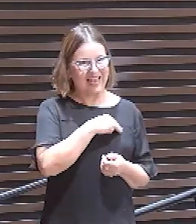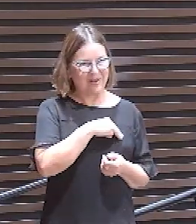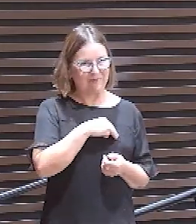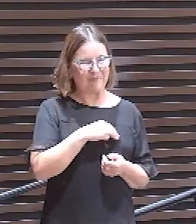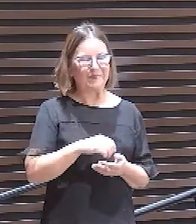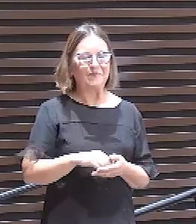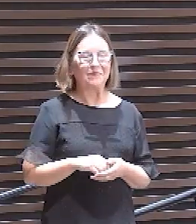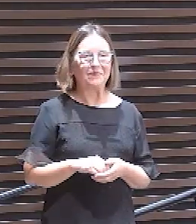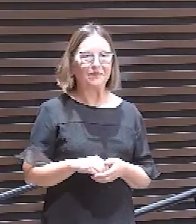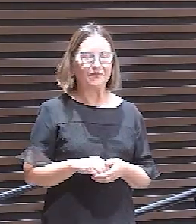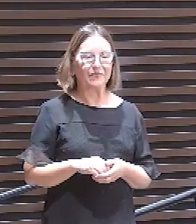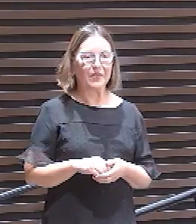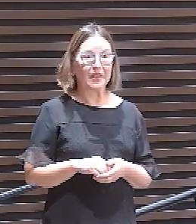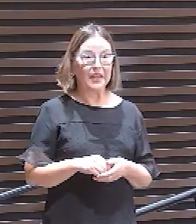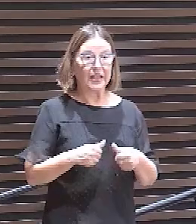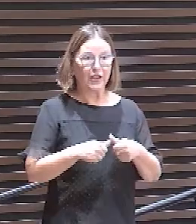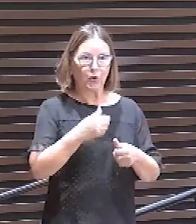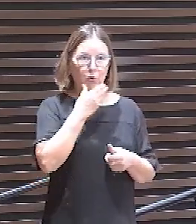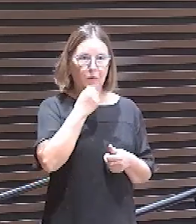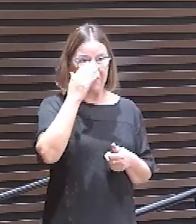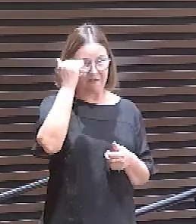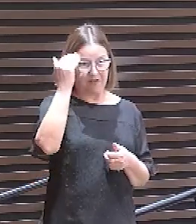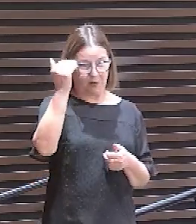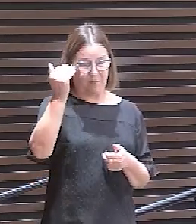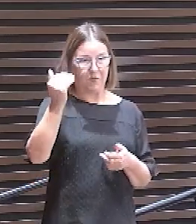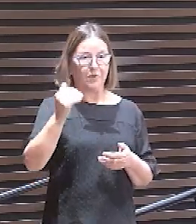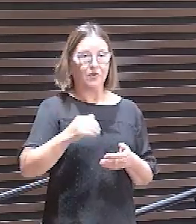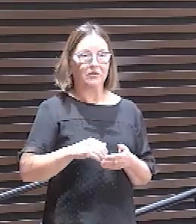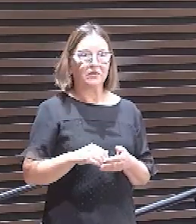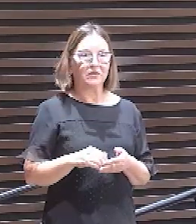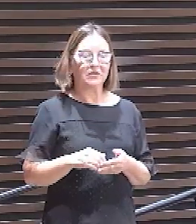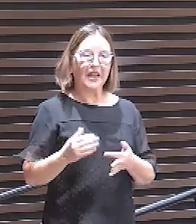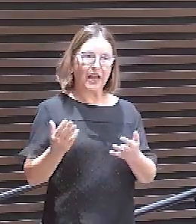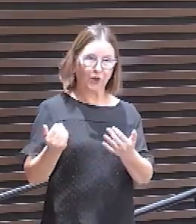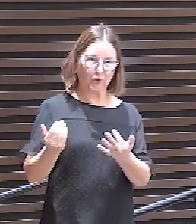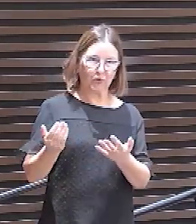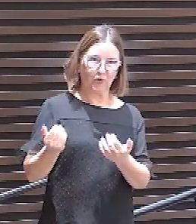Como ele era conhecido, C.T. Student era um jovem